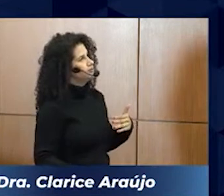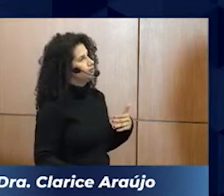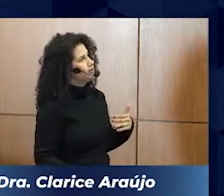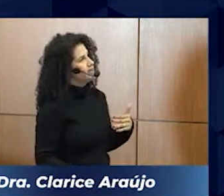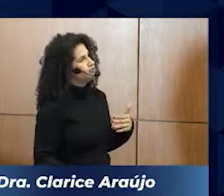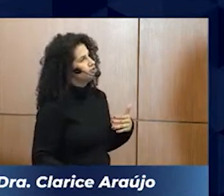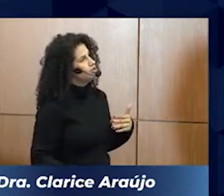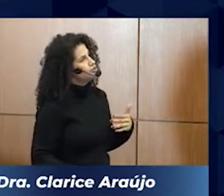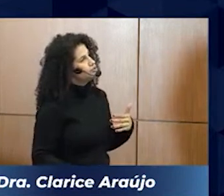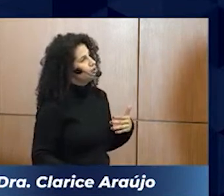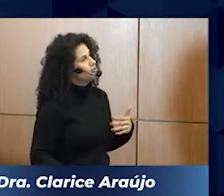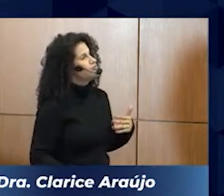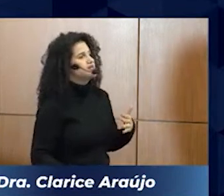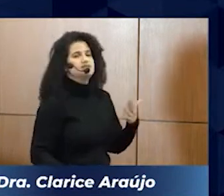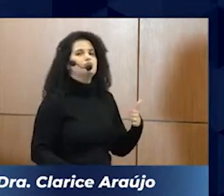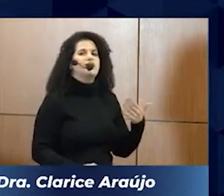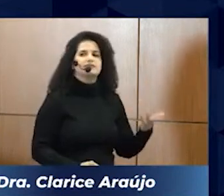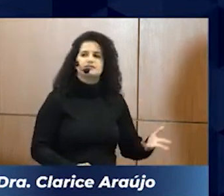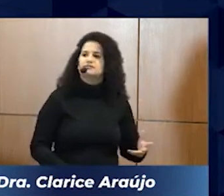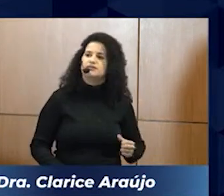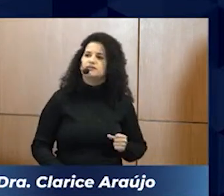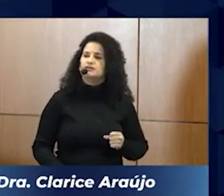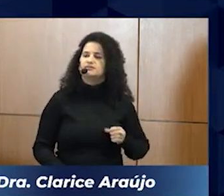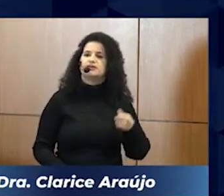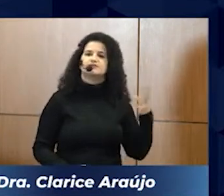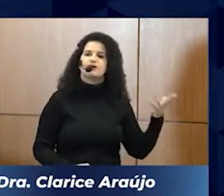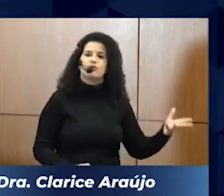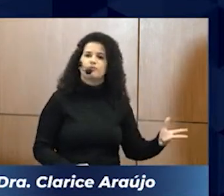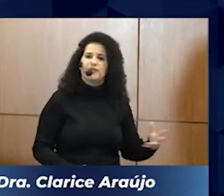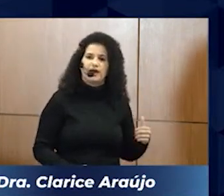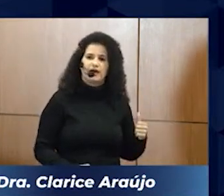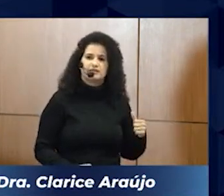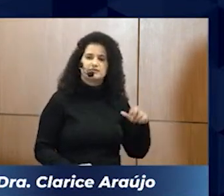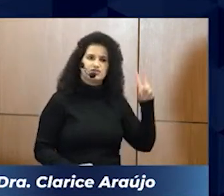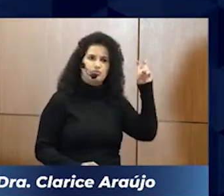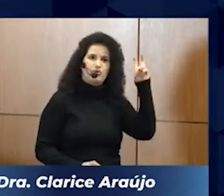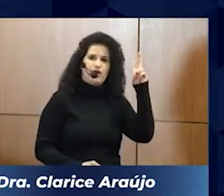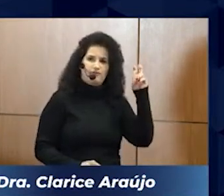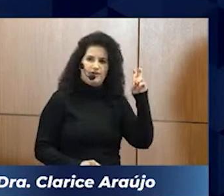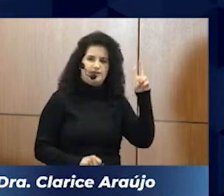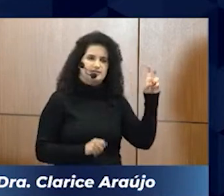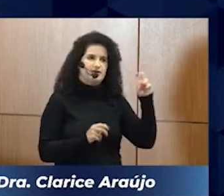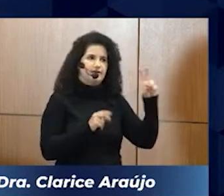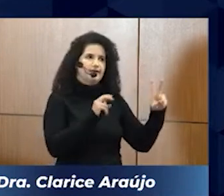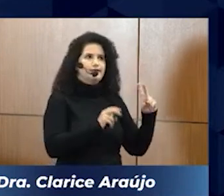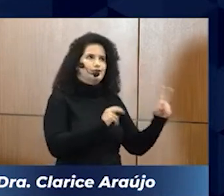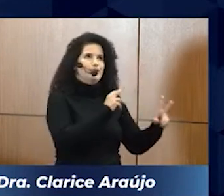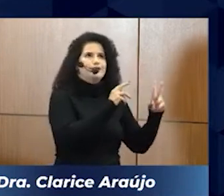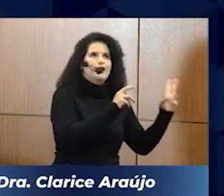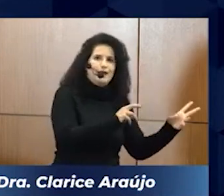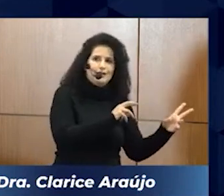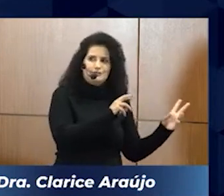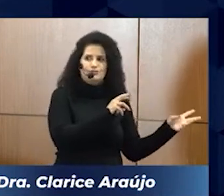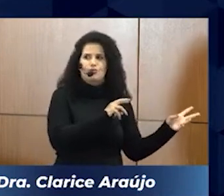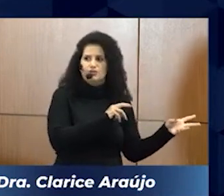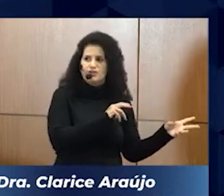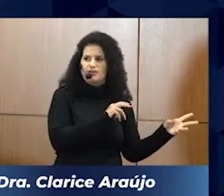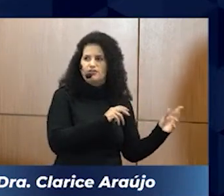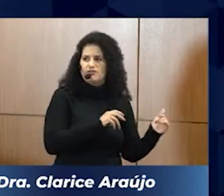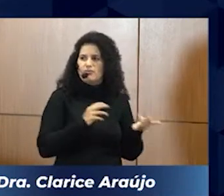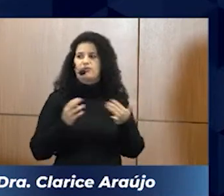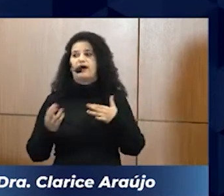falou anteriormente sobre, por exemplo, metassíntese, que são as... Tipo, referência de meta-análise